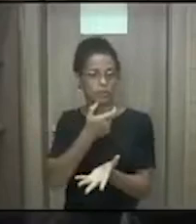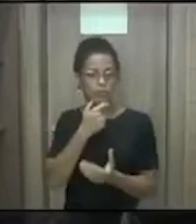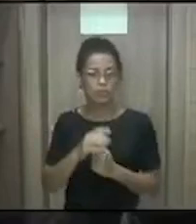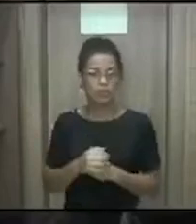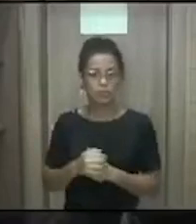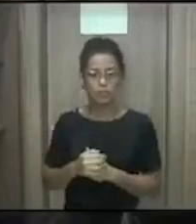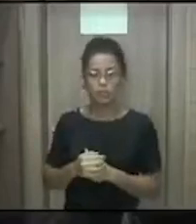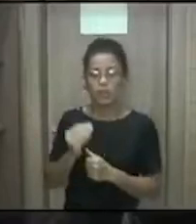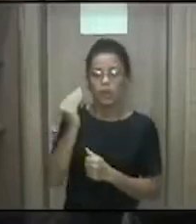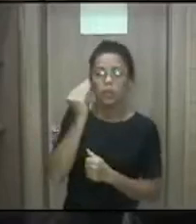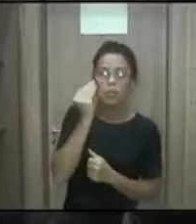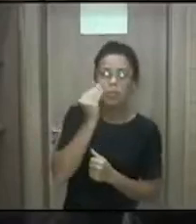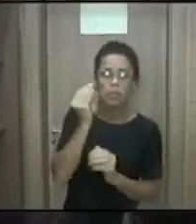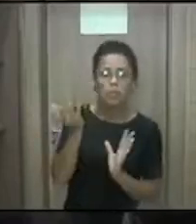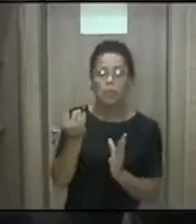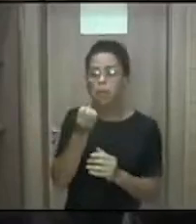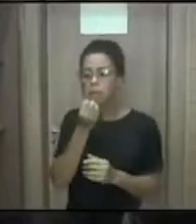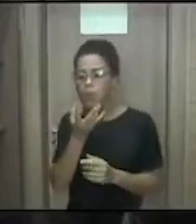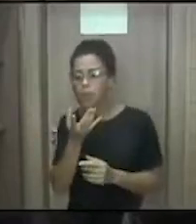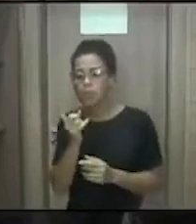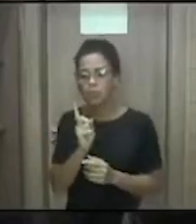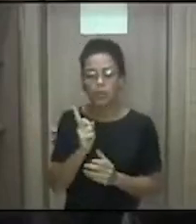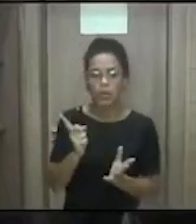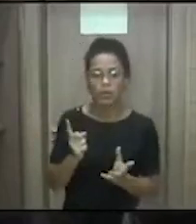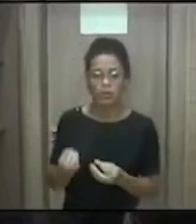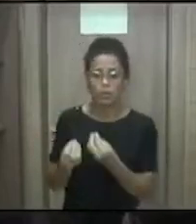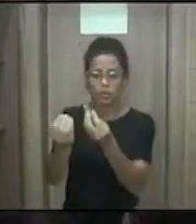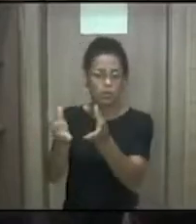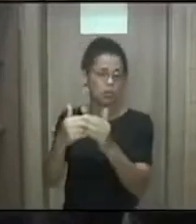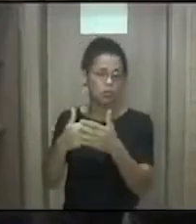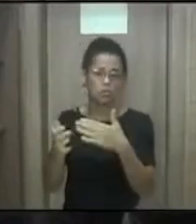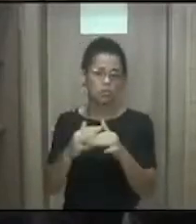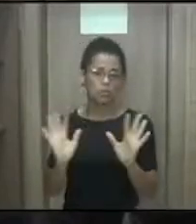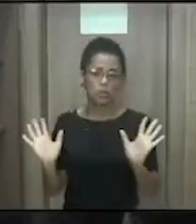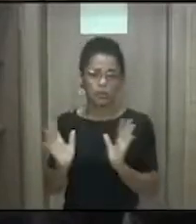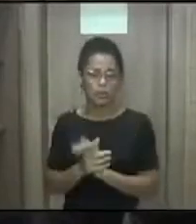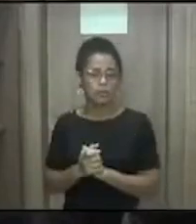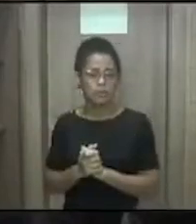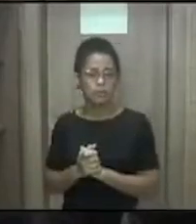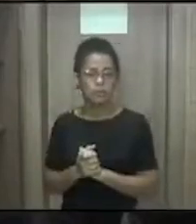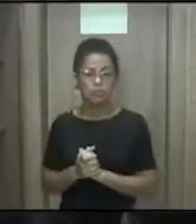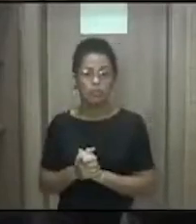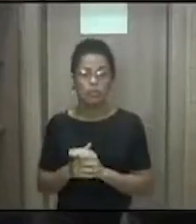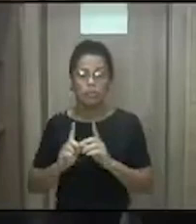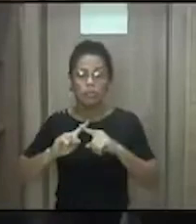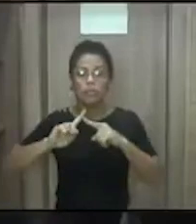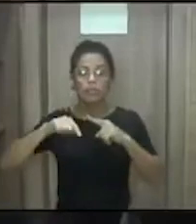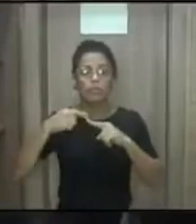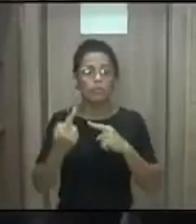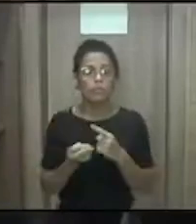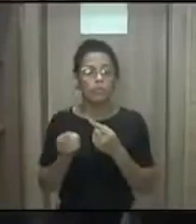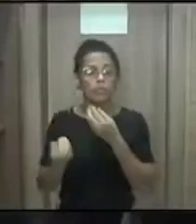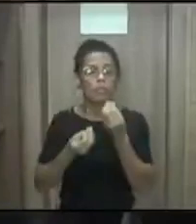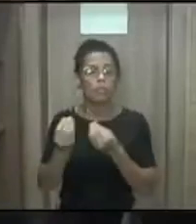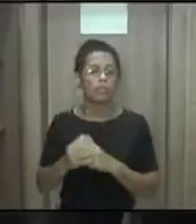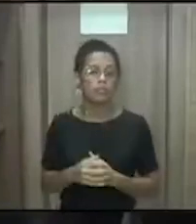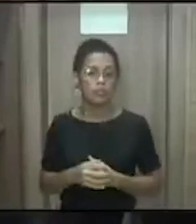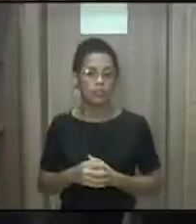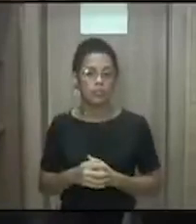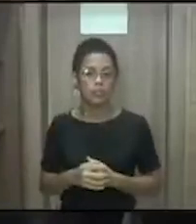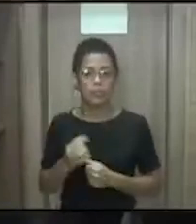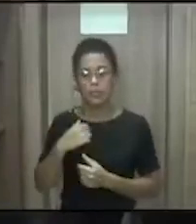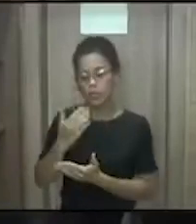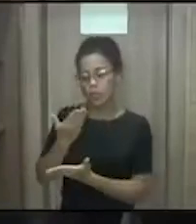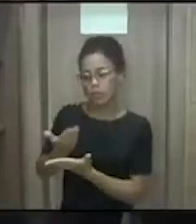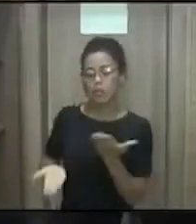provo o dente, eu não sei se ficou boa. Entrego, moldei anatômica e entrego a prótese. Ou seja, eu tenho um desperdício